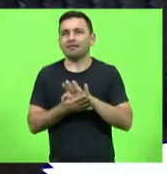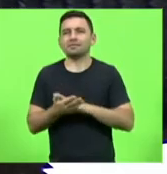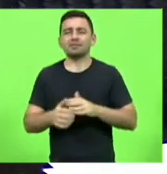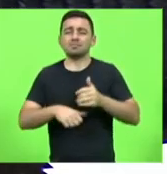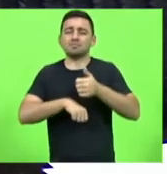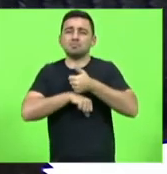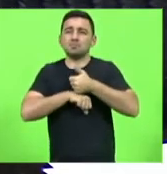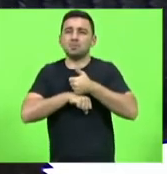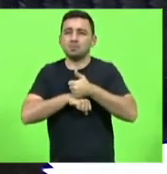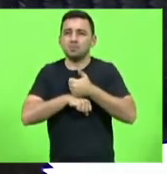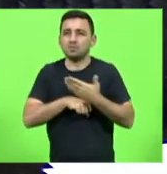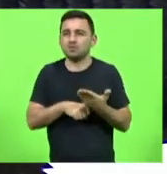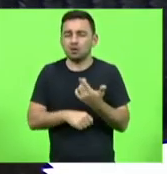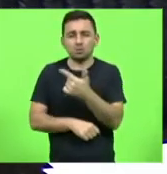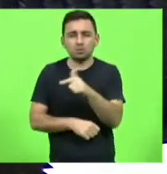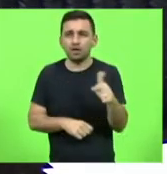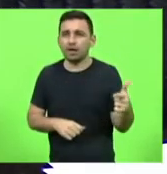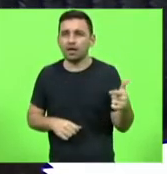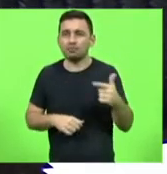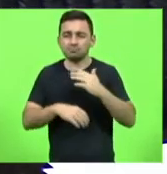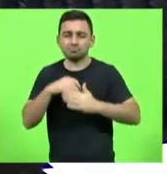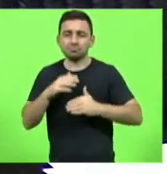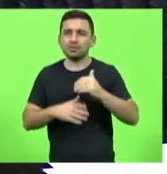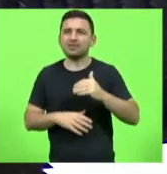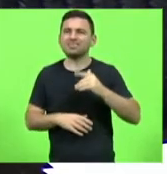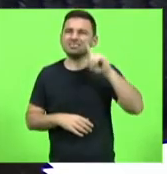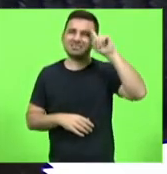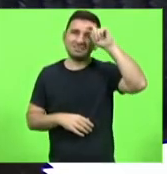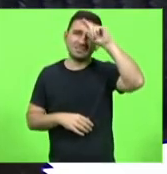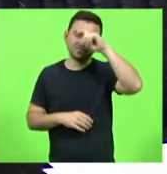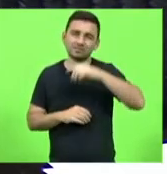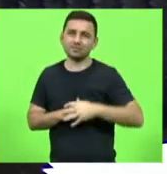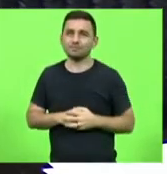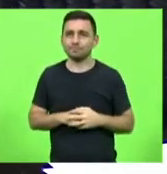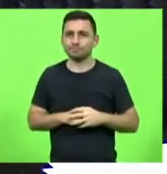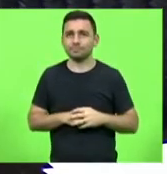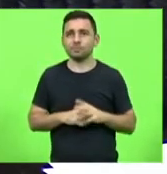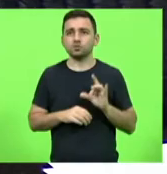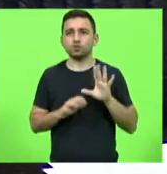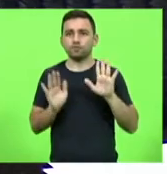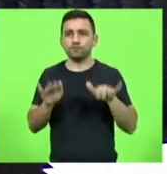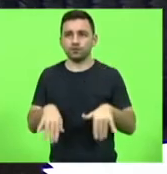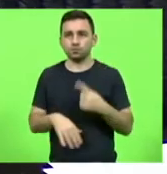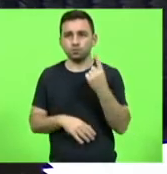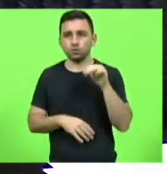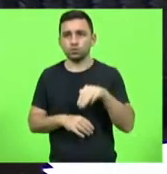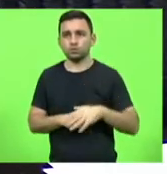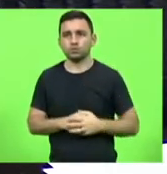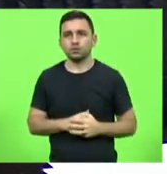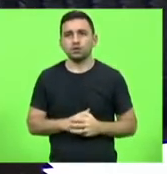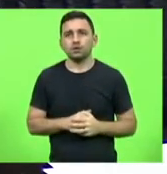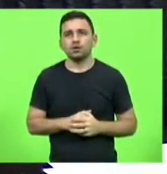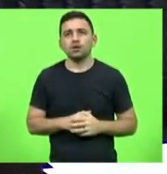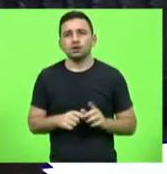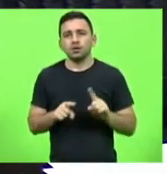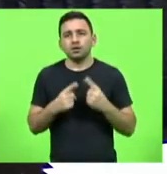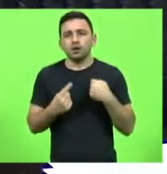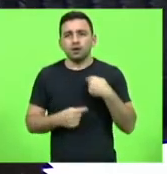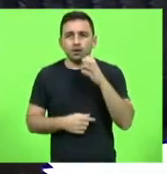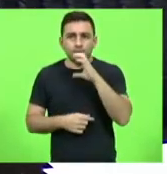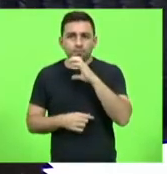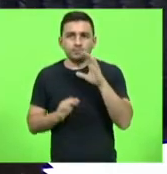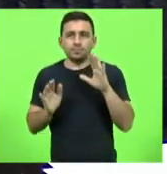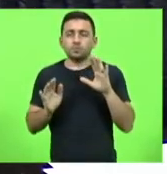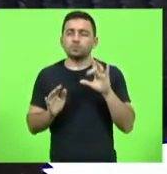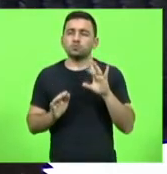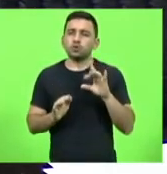que nos coloca numa situação difícil. Tem um tempo para me concluir, senhor presidente? Um minuto? Então, eu serei rápido aqui nessa conclusão, mas